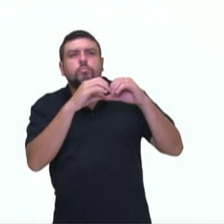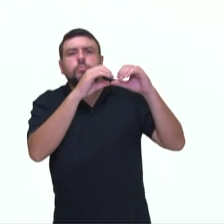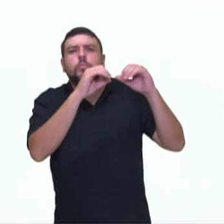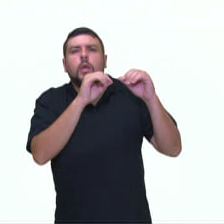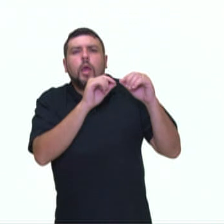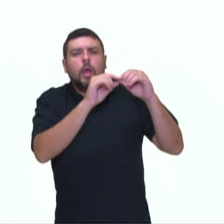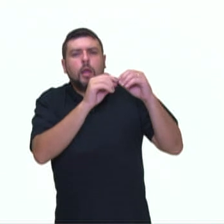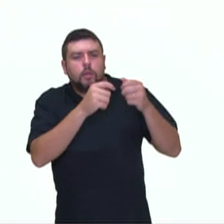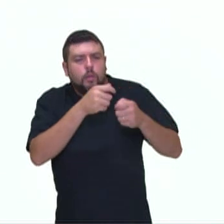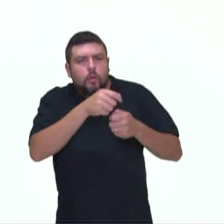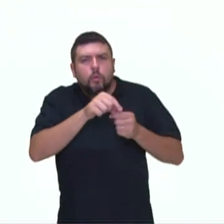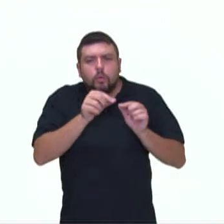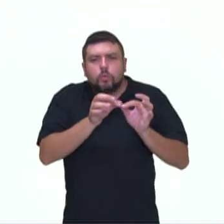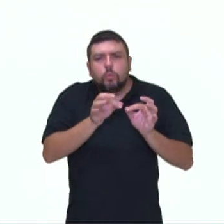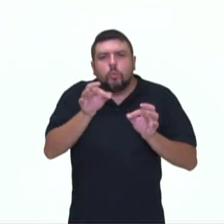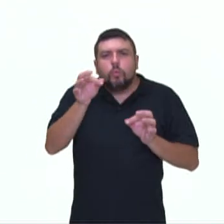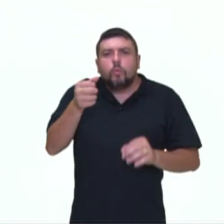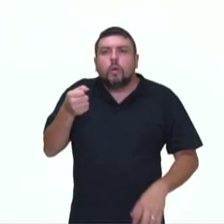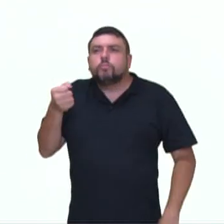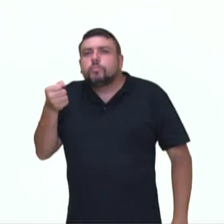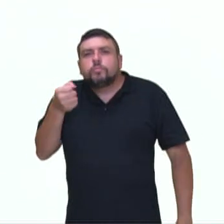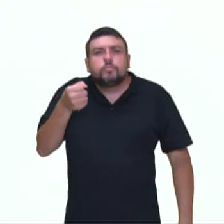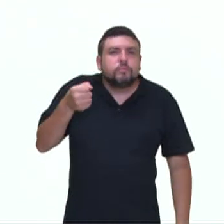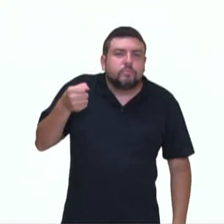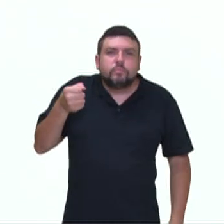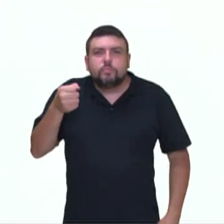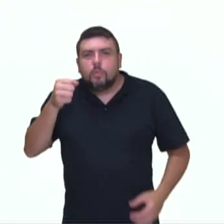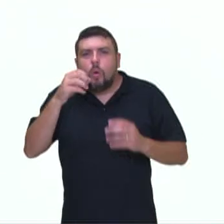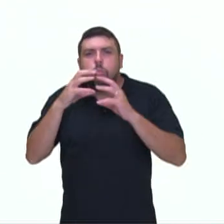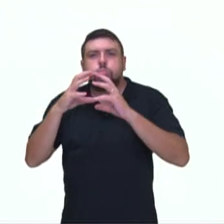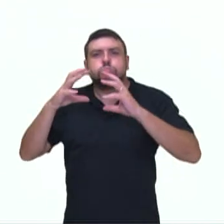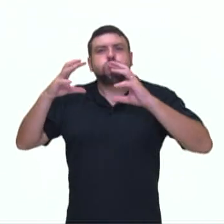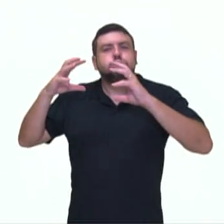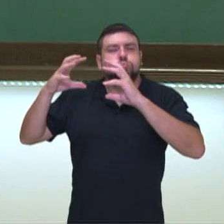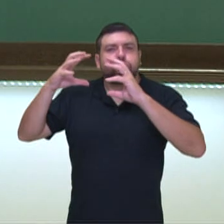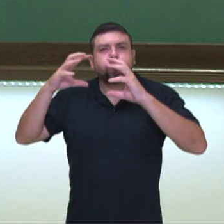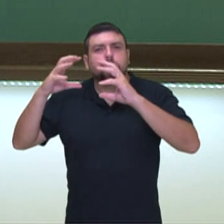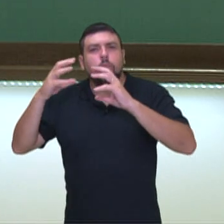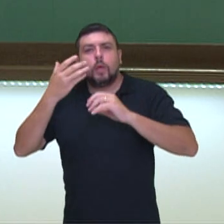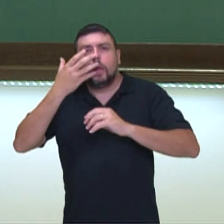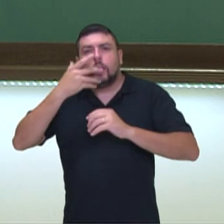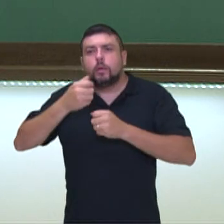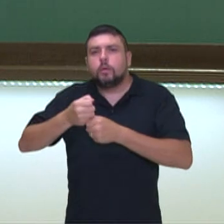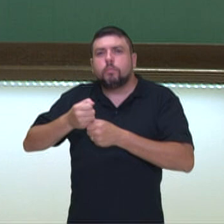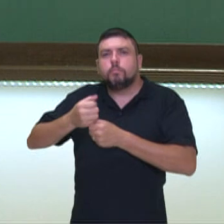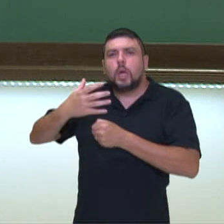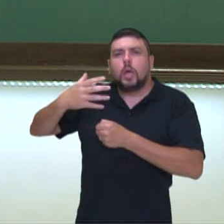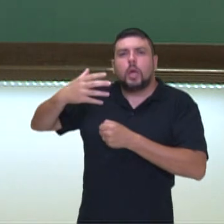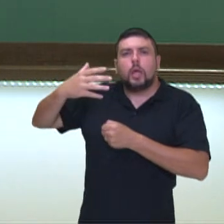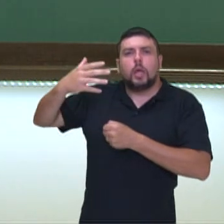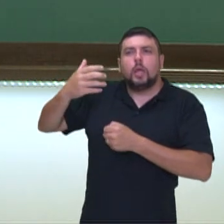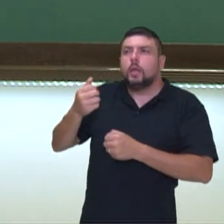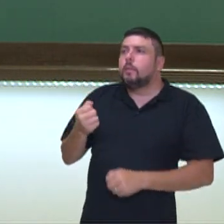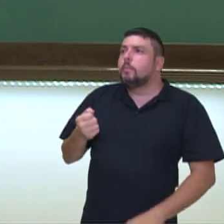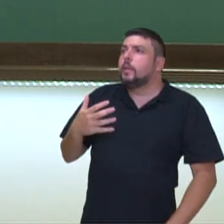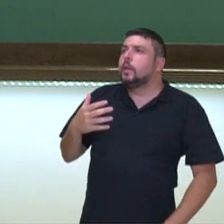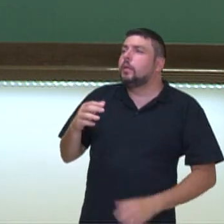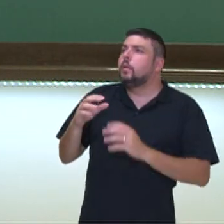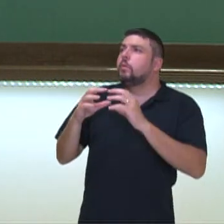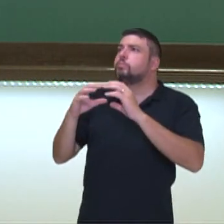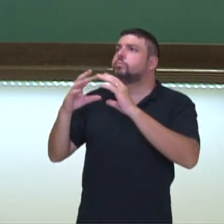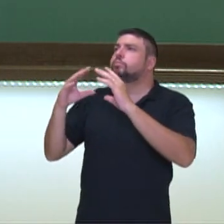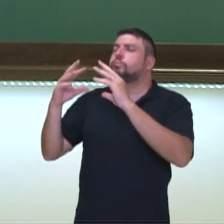festas que ele voa, né? O balão de gás hélio, e a criança está perdendo. Quando a criança ainda carrega toda a sua